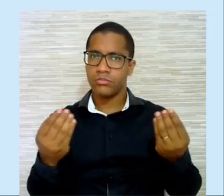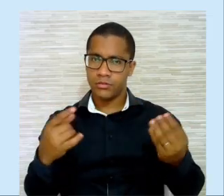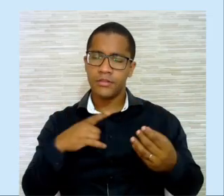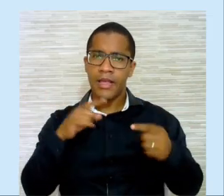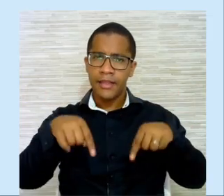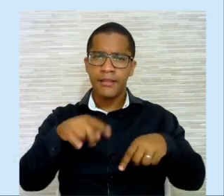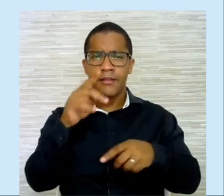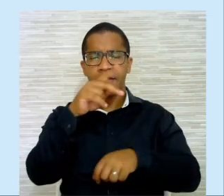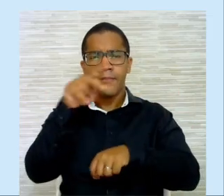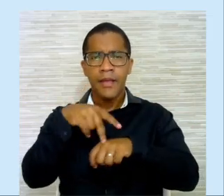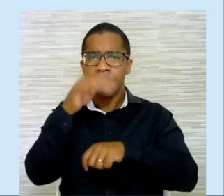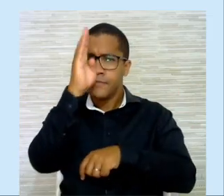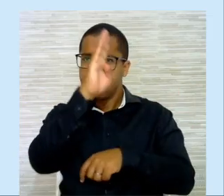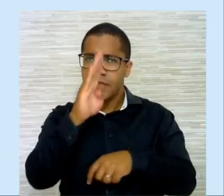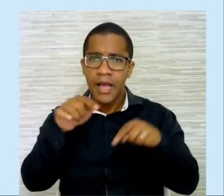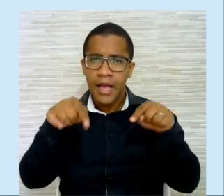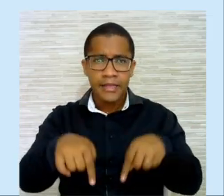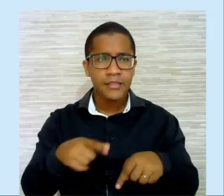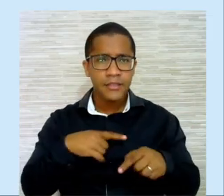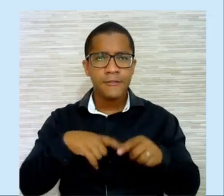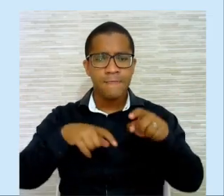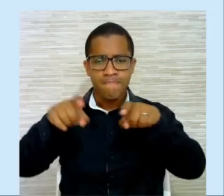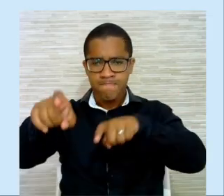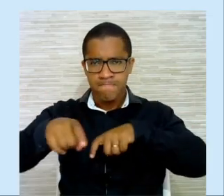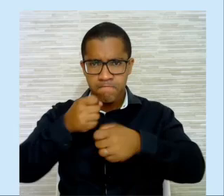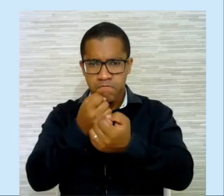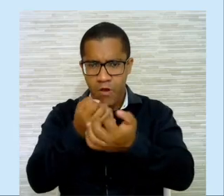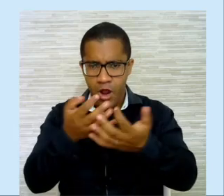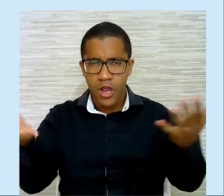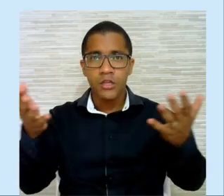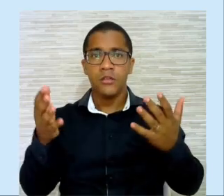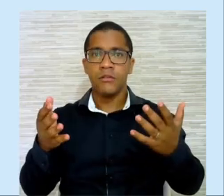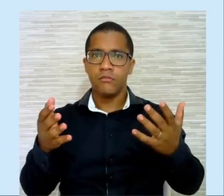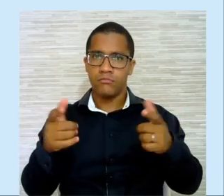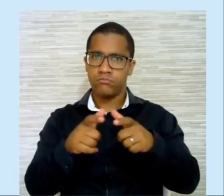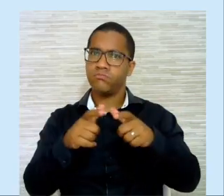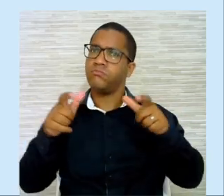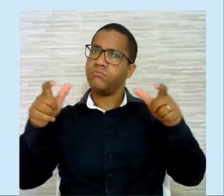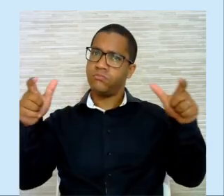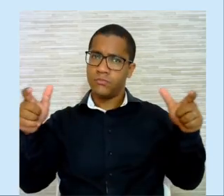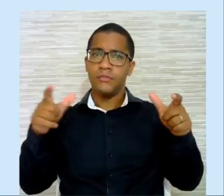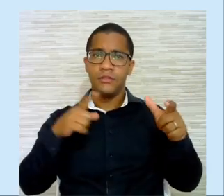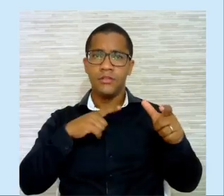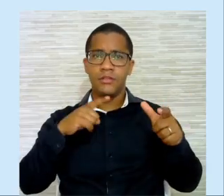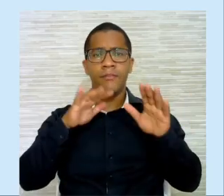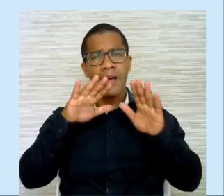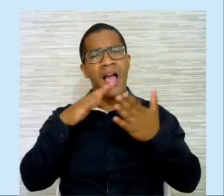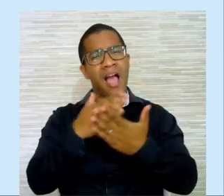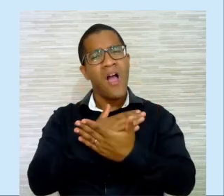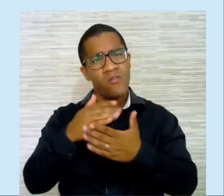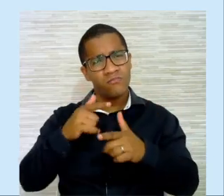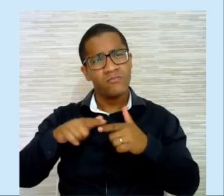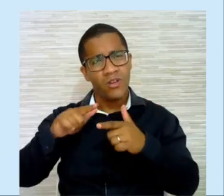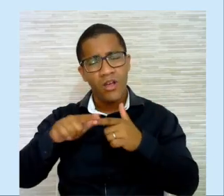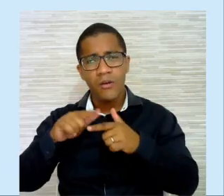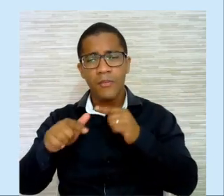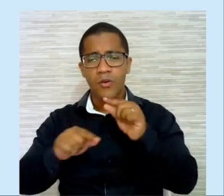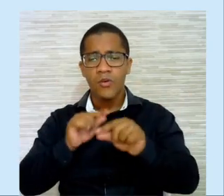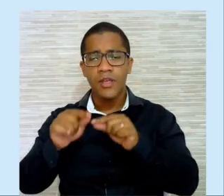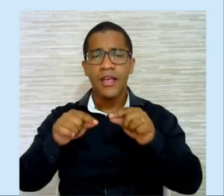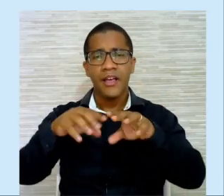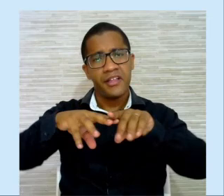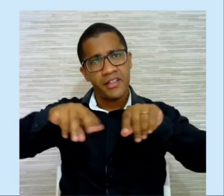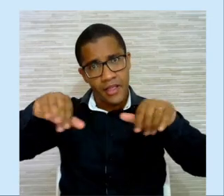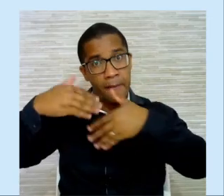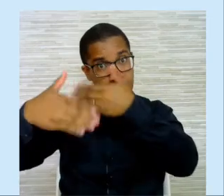pode dizer que nosso país ele tem um setor agrícola bastante vasto, tá? Apesar de existirem alguns problemas com relação